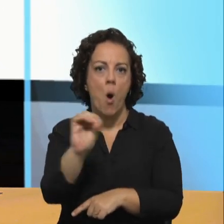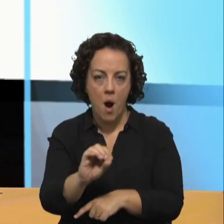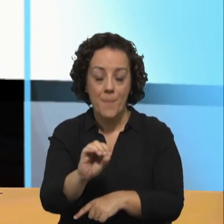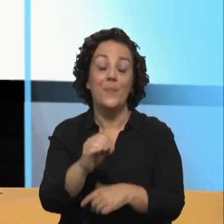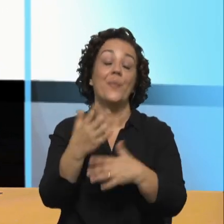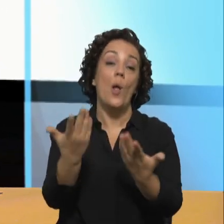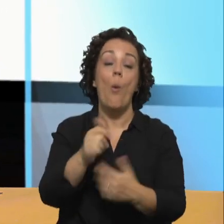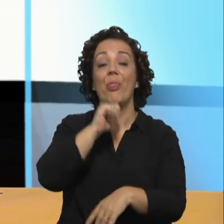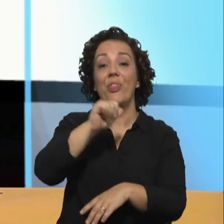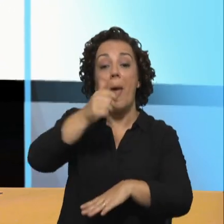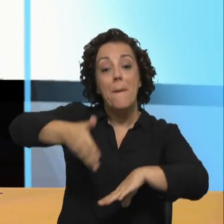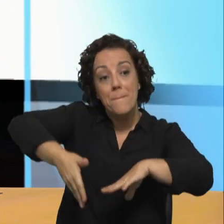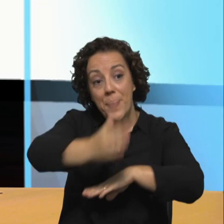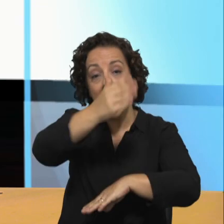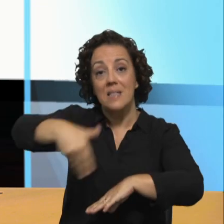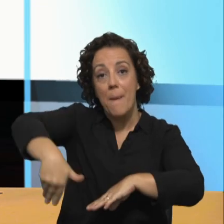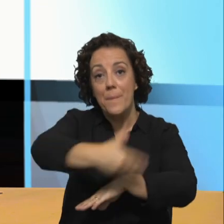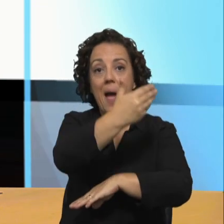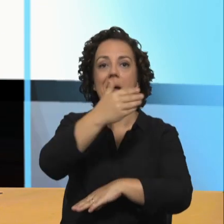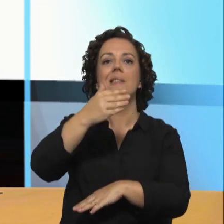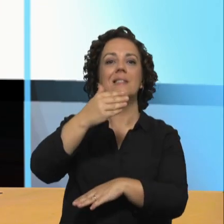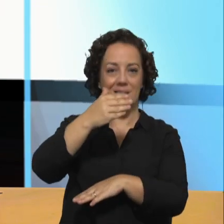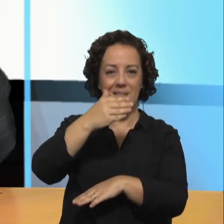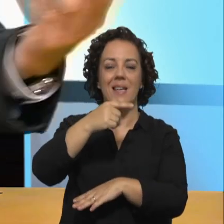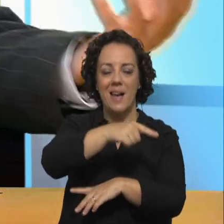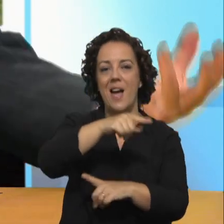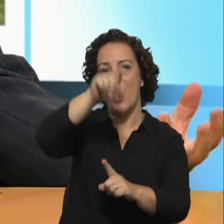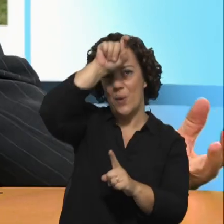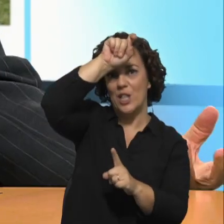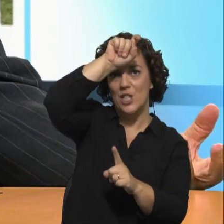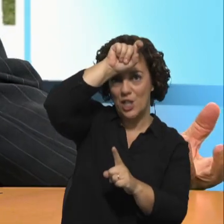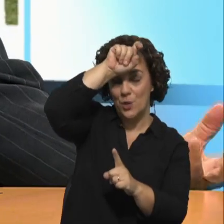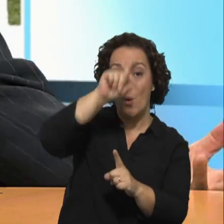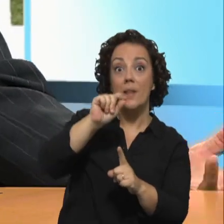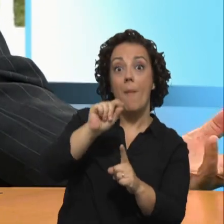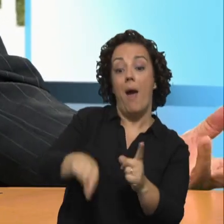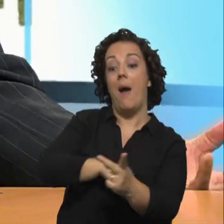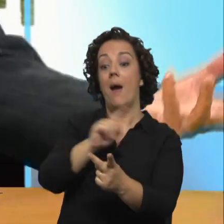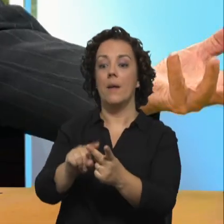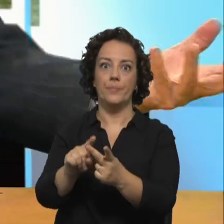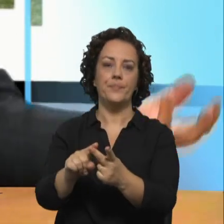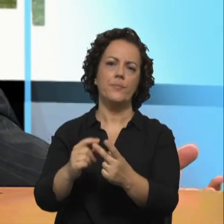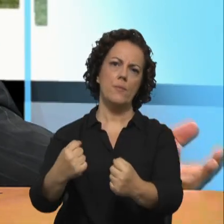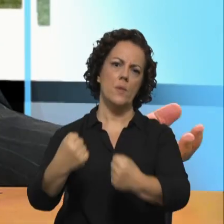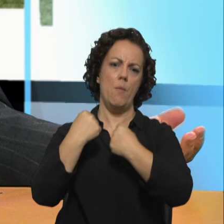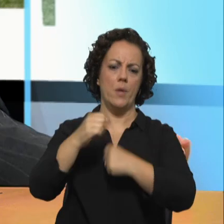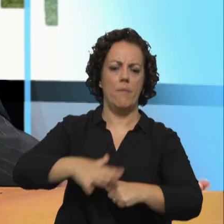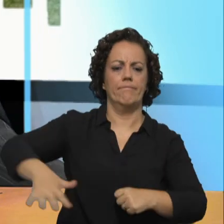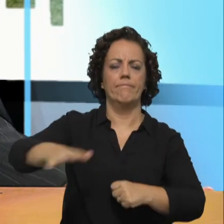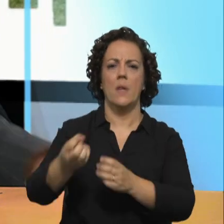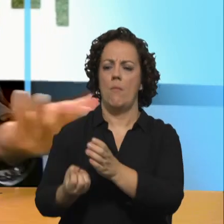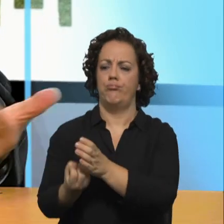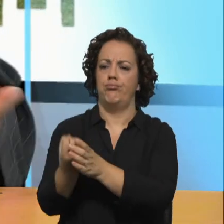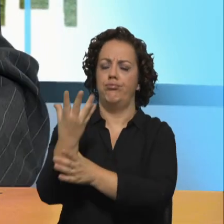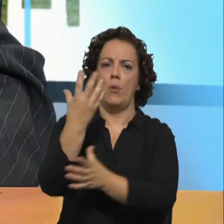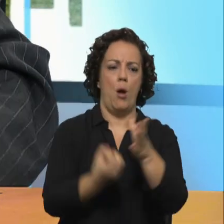para alcançar a outra fonte de água, porque são os dois grandes berços das civilizações